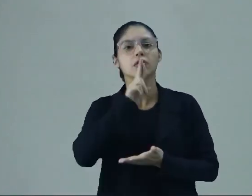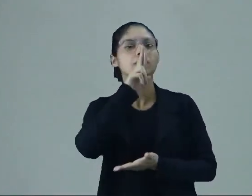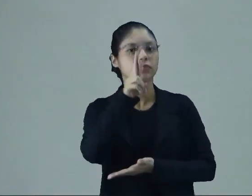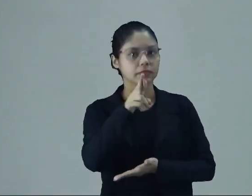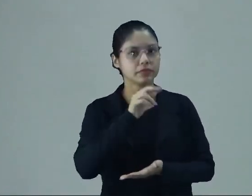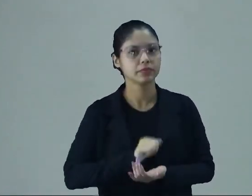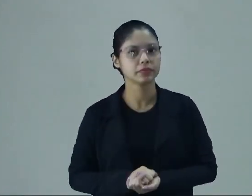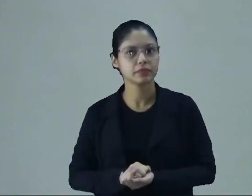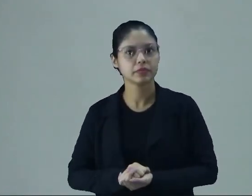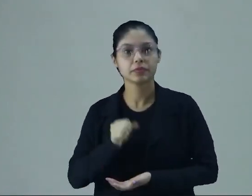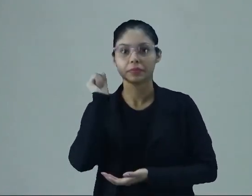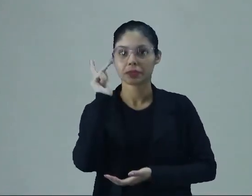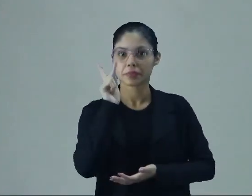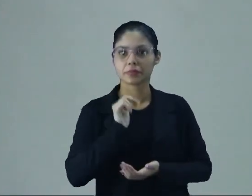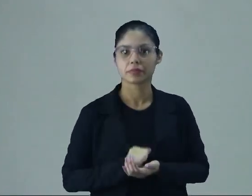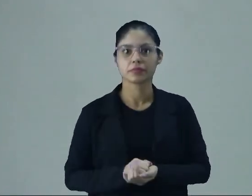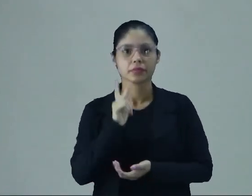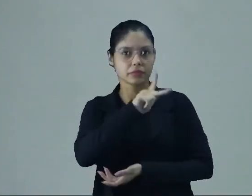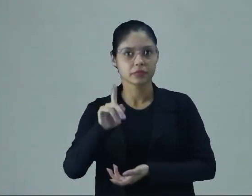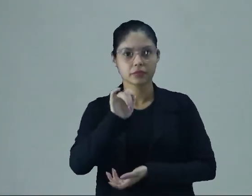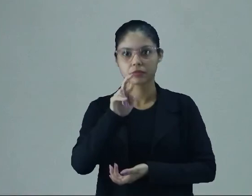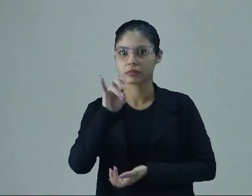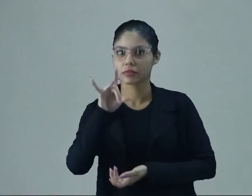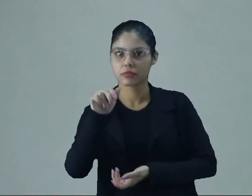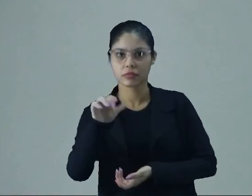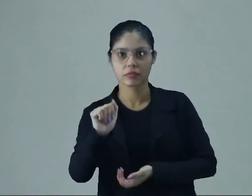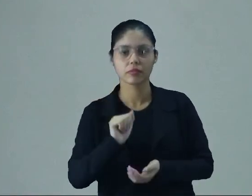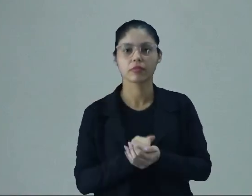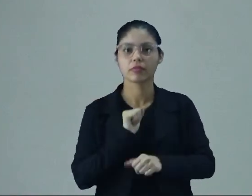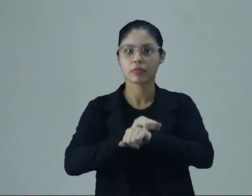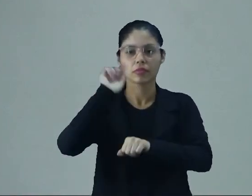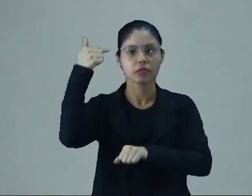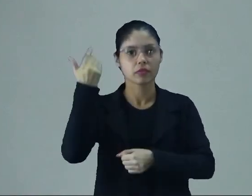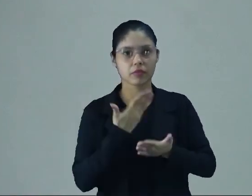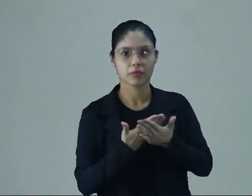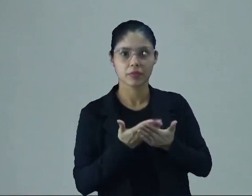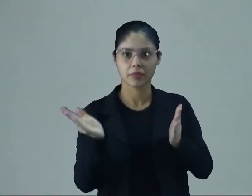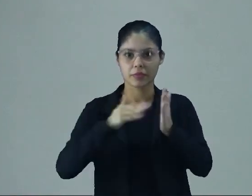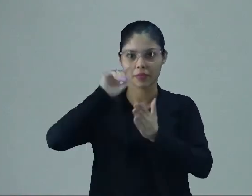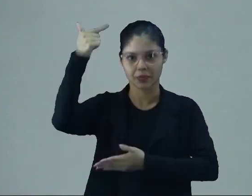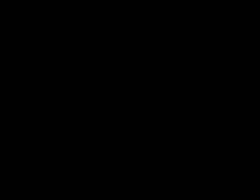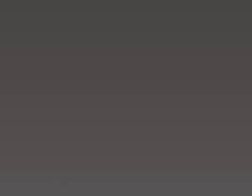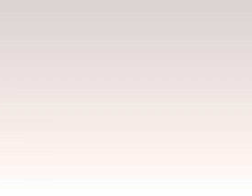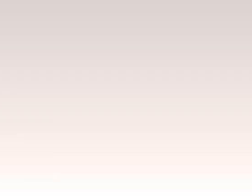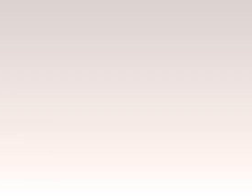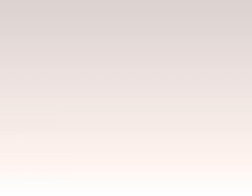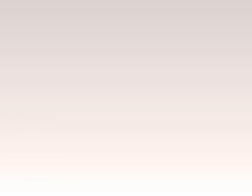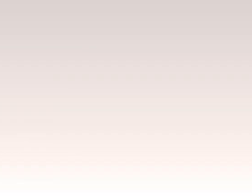resultados, ok? Eu sou o professor Emerson, te espero na próxima aula. Até lá!